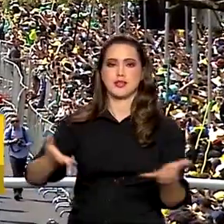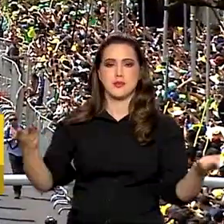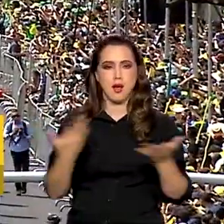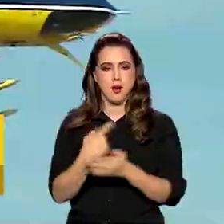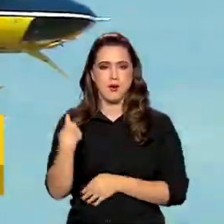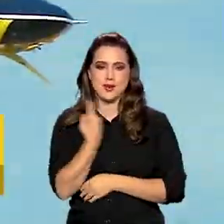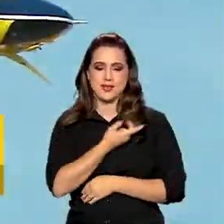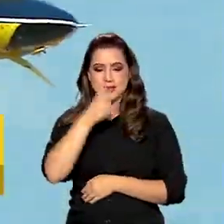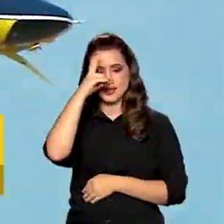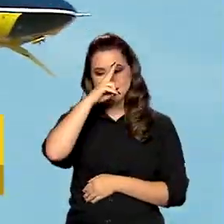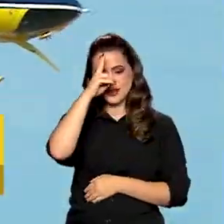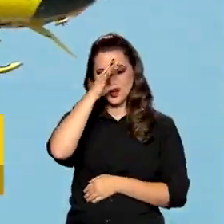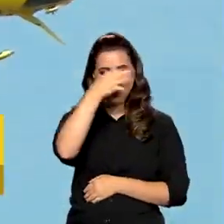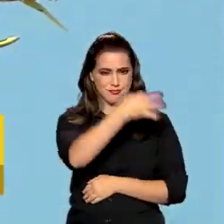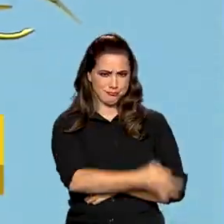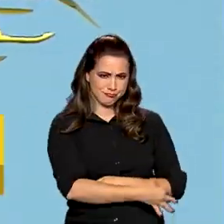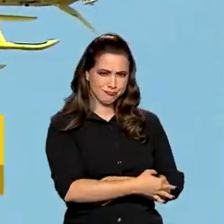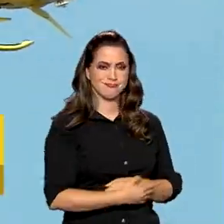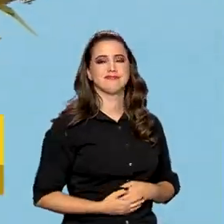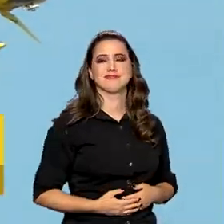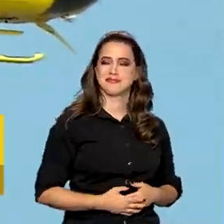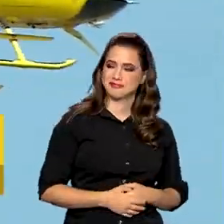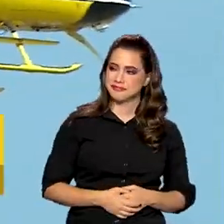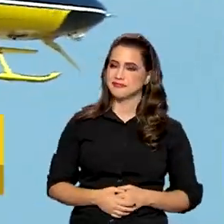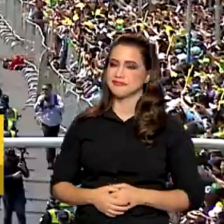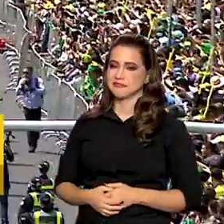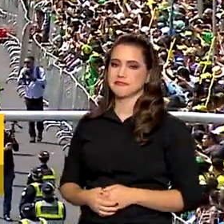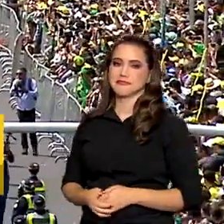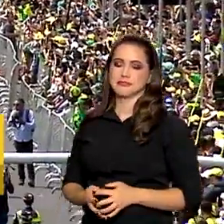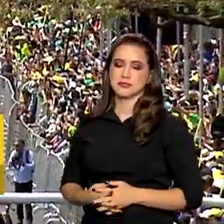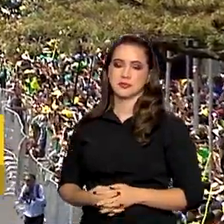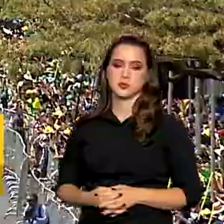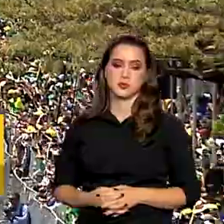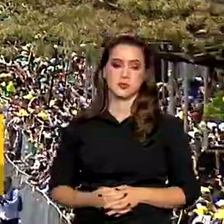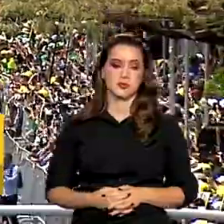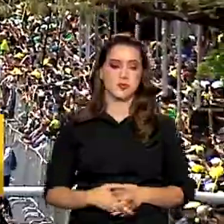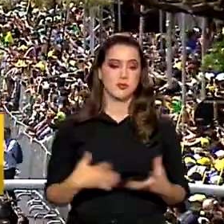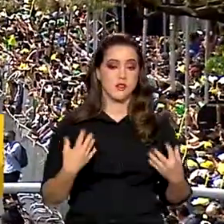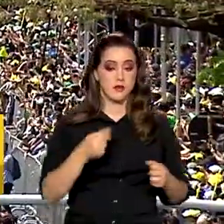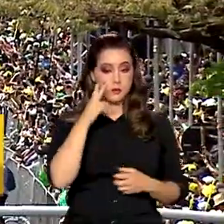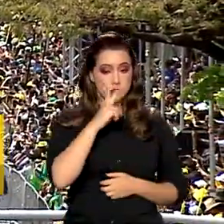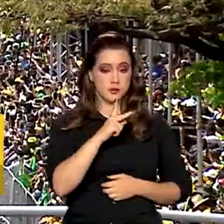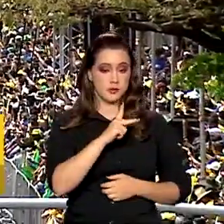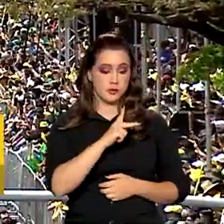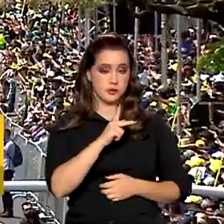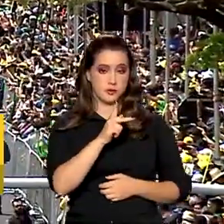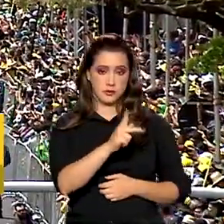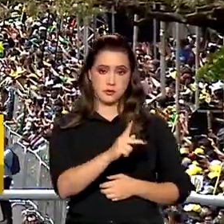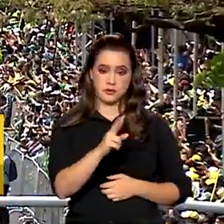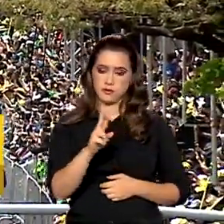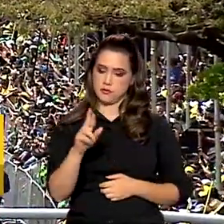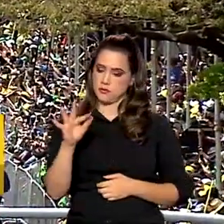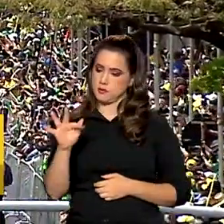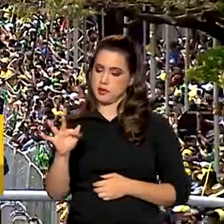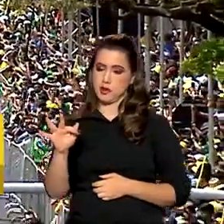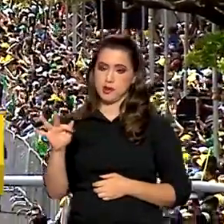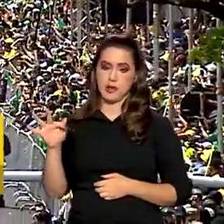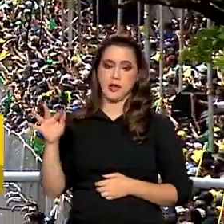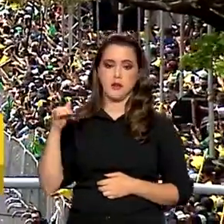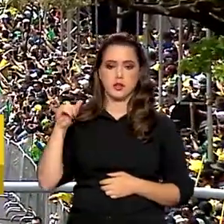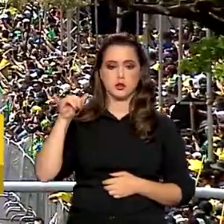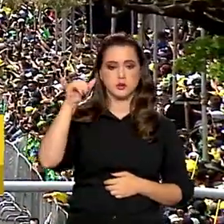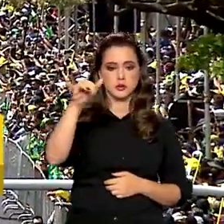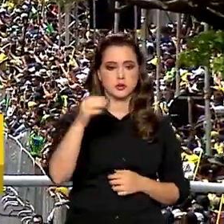Com certeza. PRF agora, a gente viu aí a parte aérea, a parte motorizada